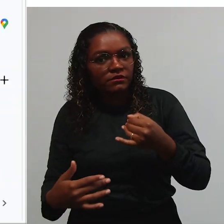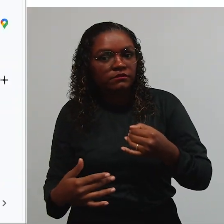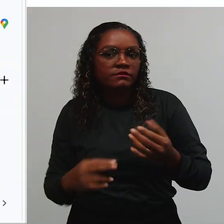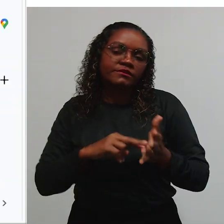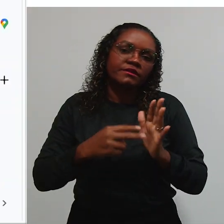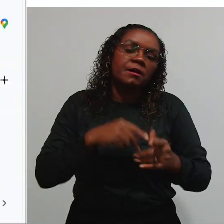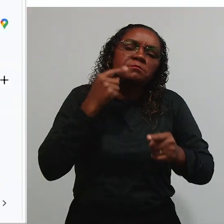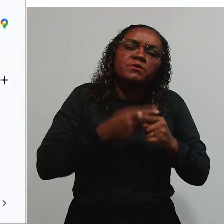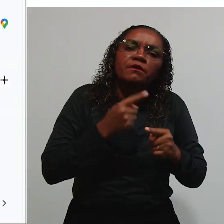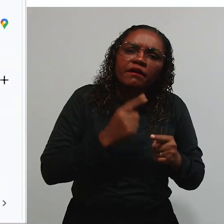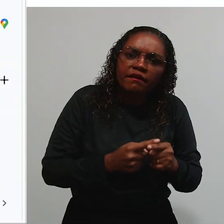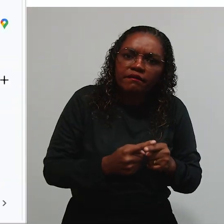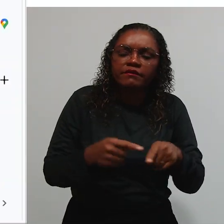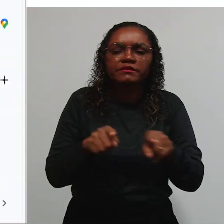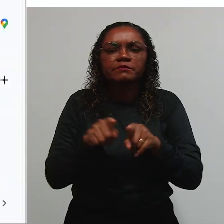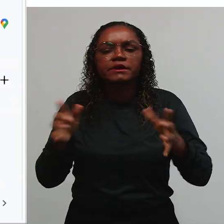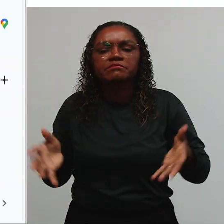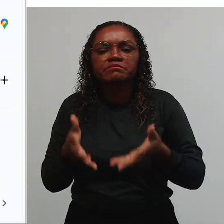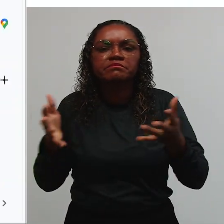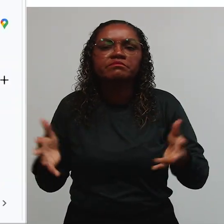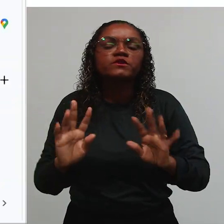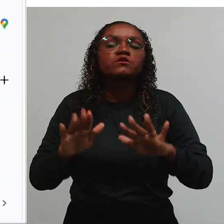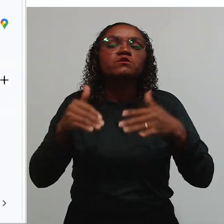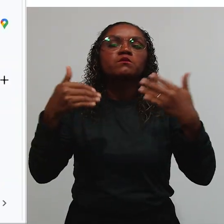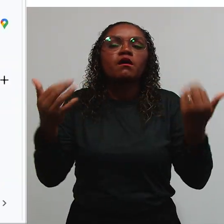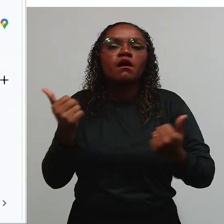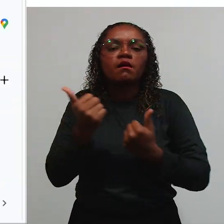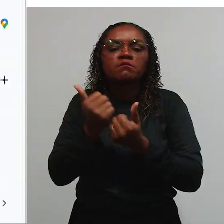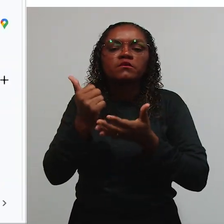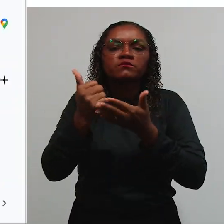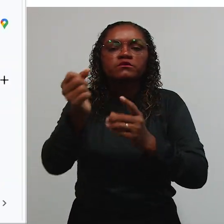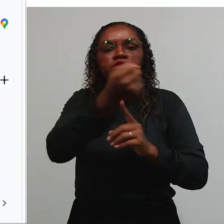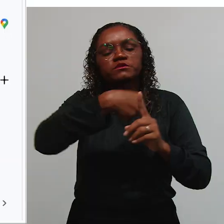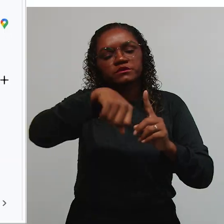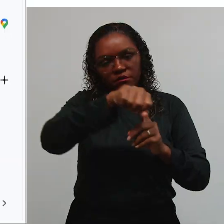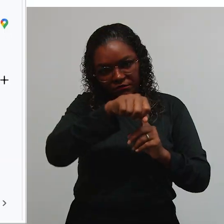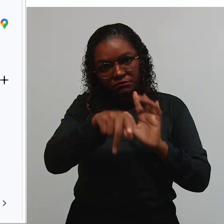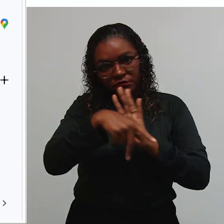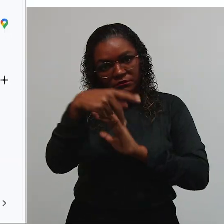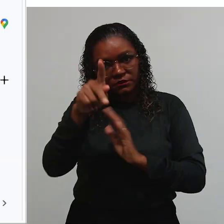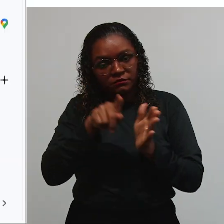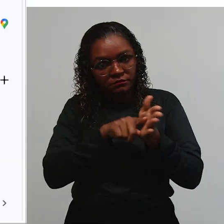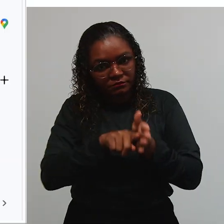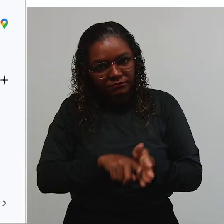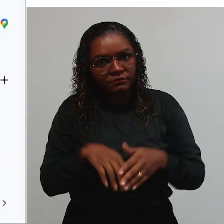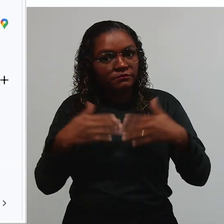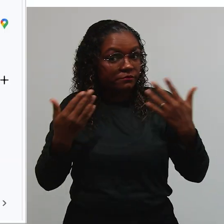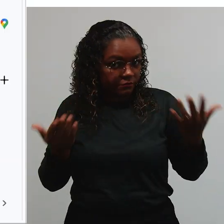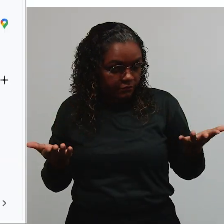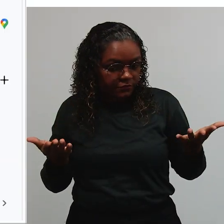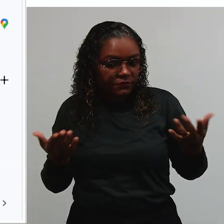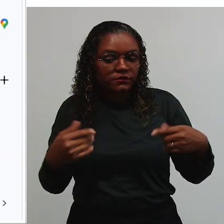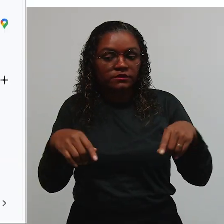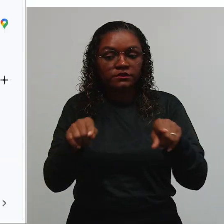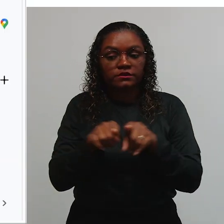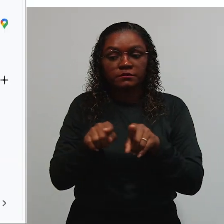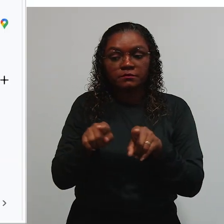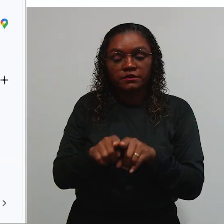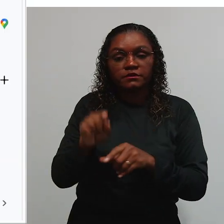porquê, né? O alcance, a motivação, a contribuição social do seu trabalho, tá? E